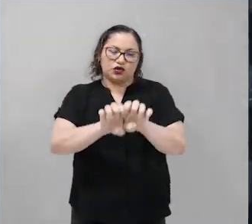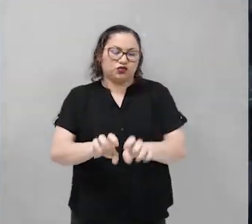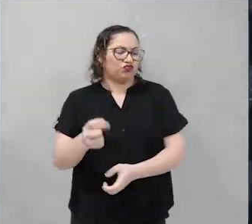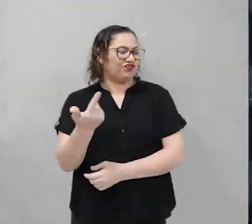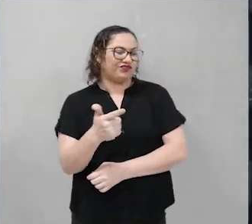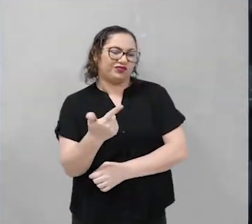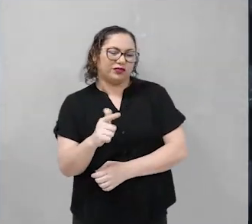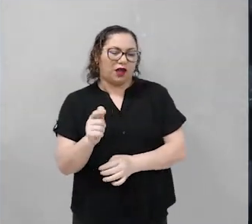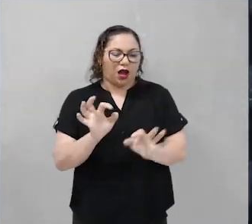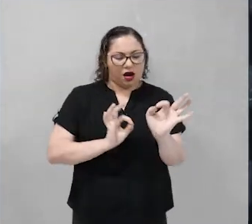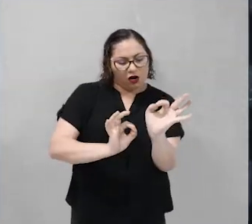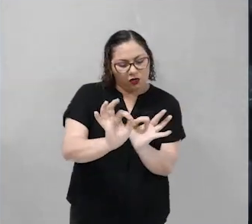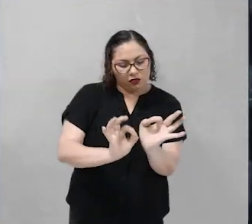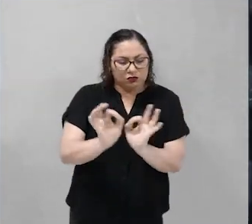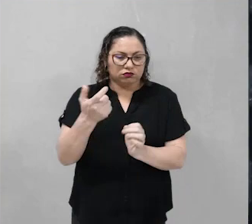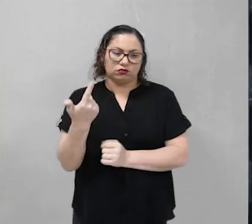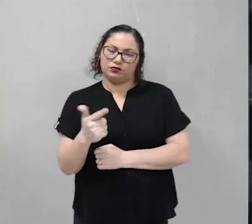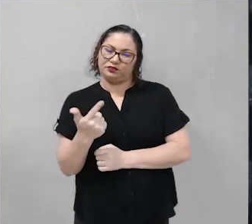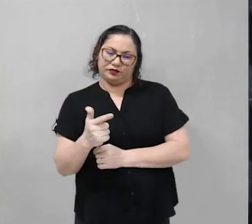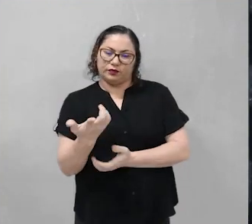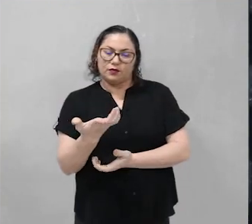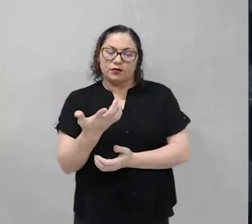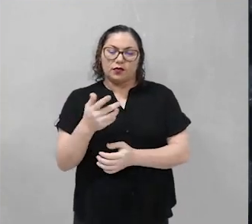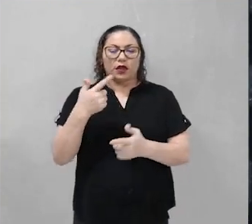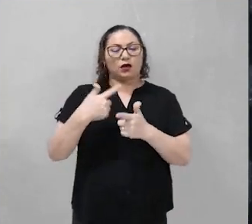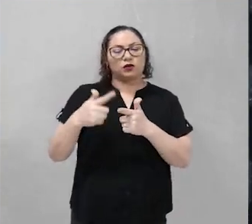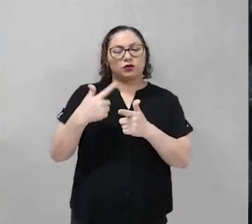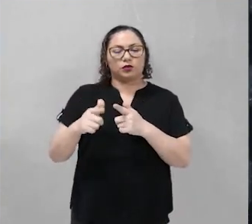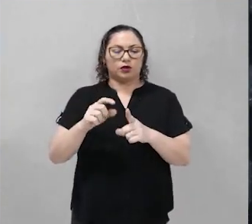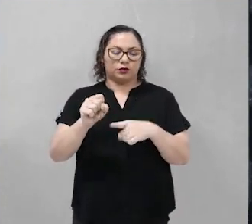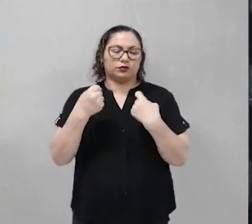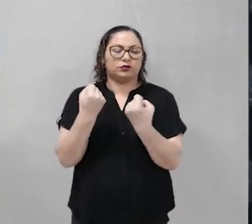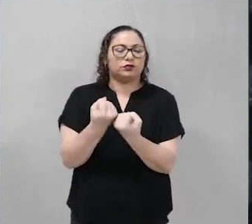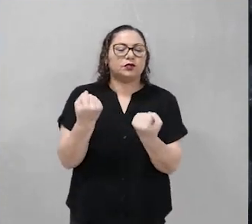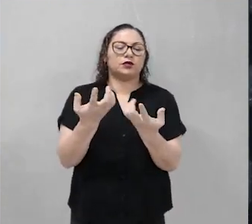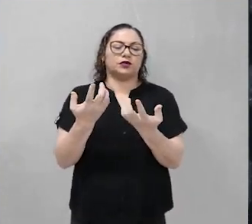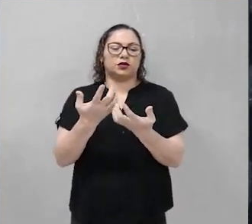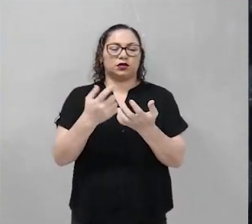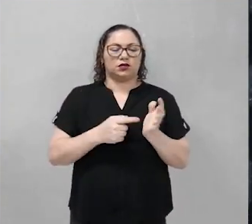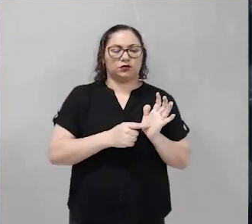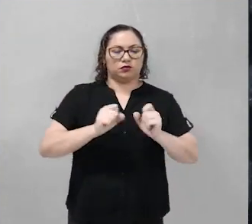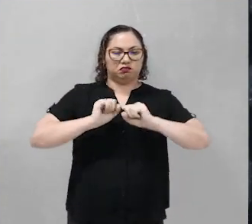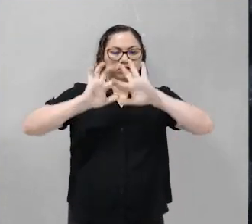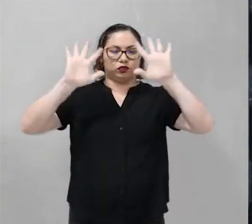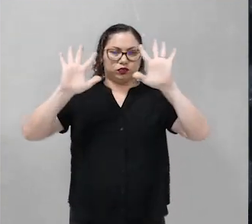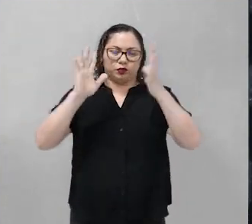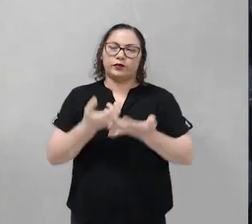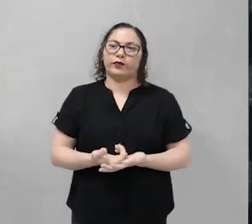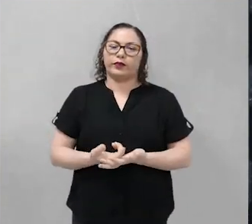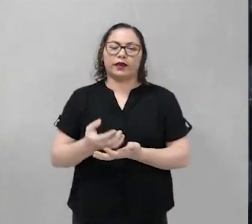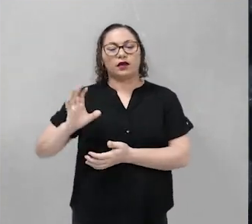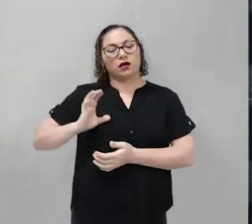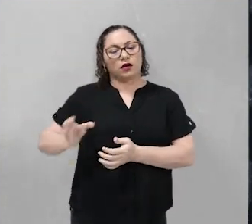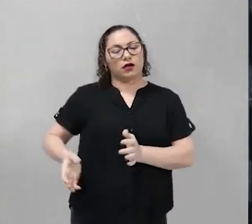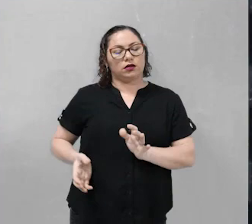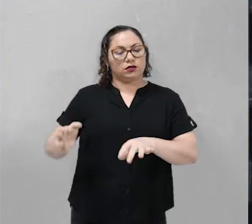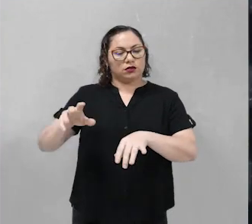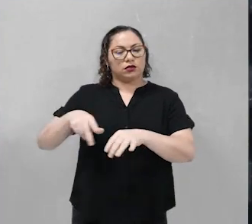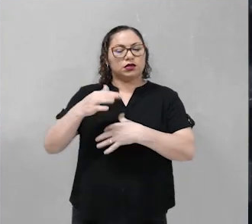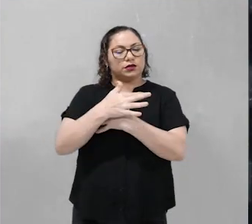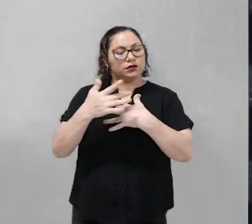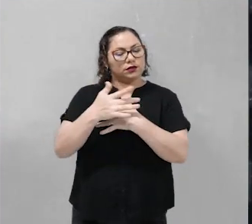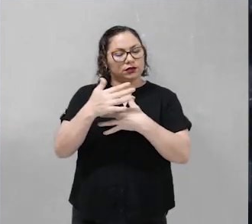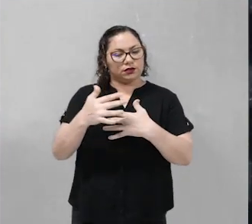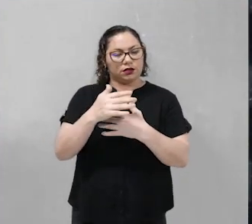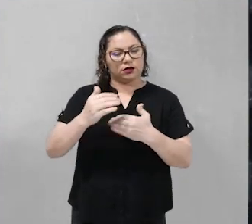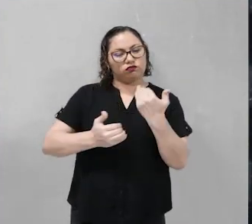sem ter um planejamento. E aí os problemas sociais ficam mais evidenciados. Como eu falei, característica de muitas cidades